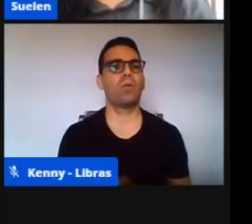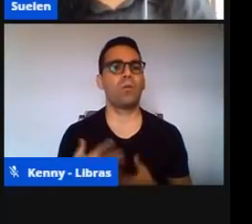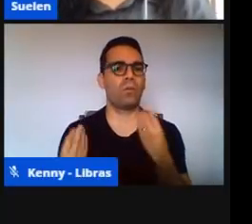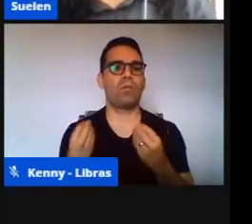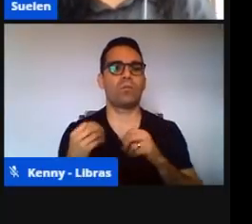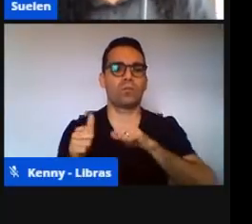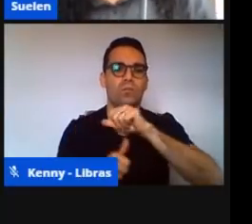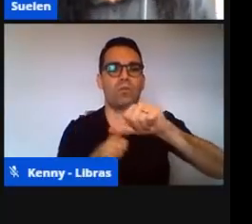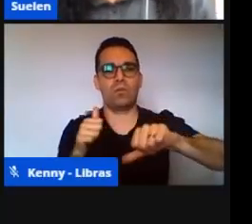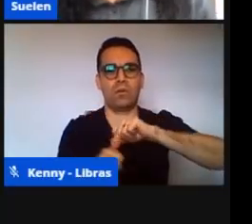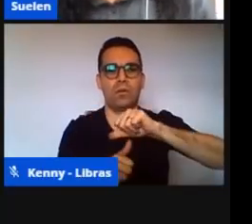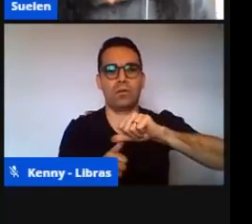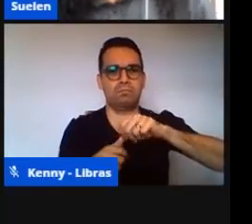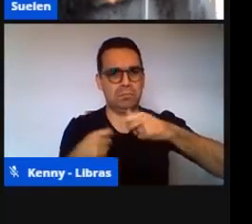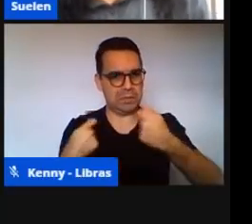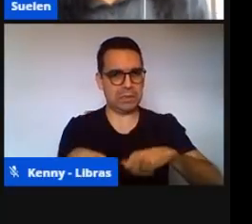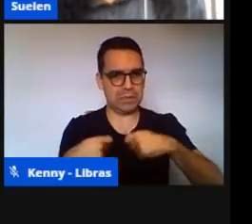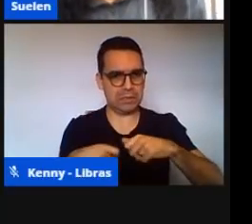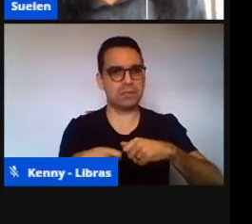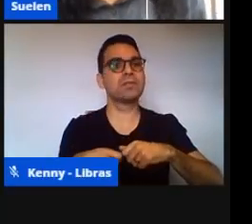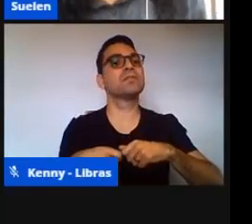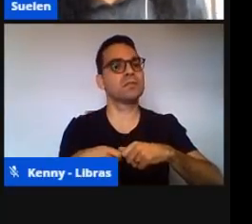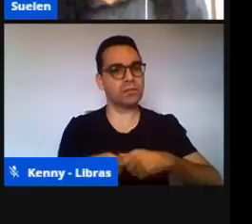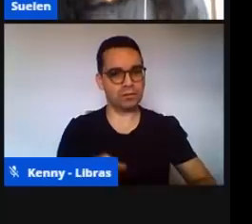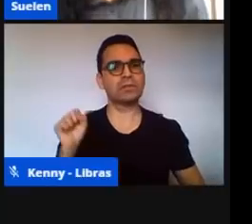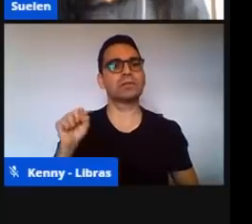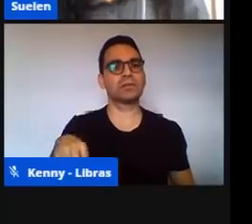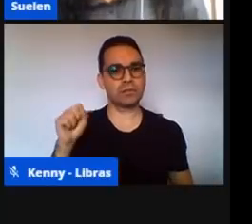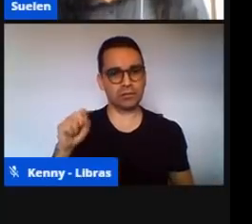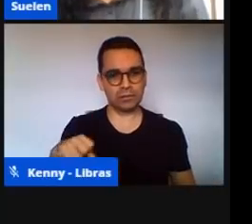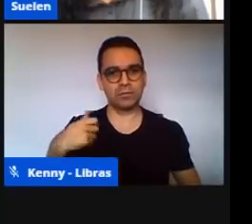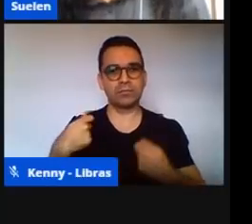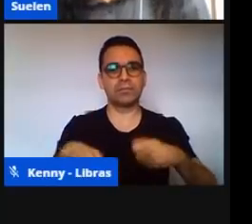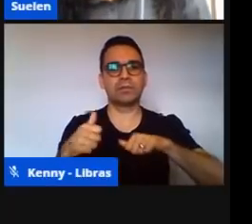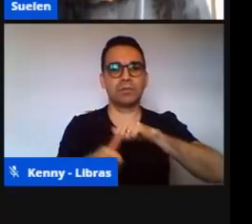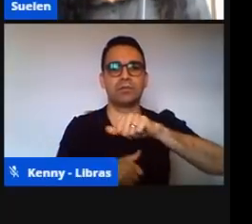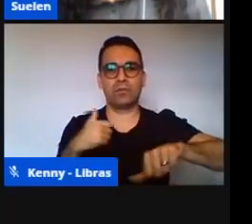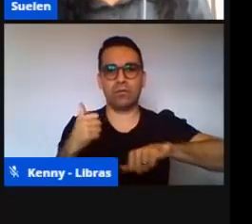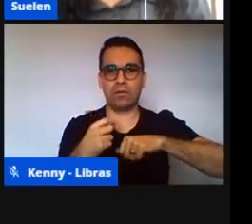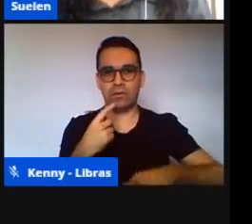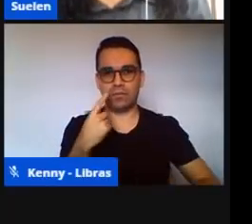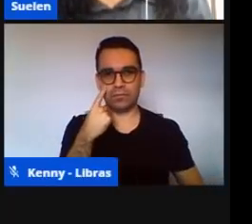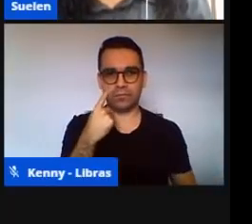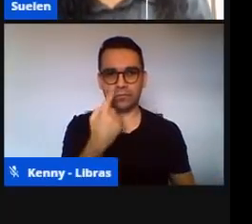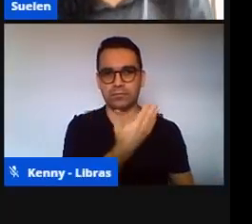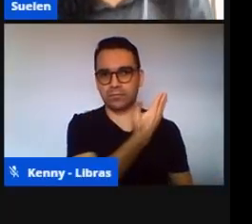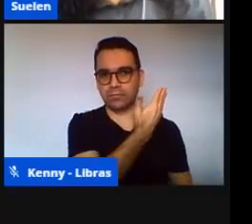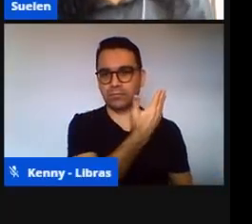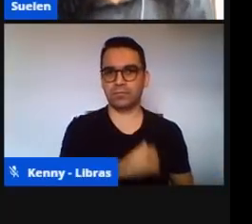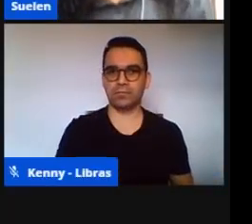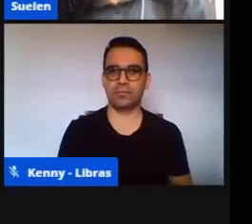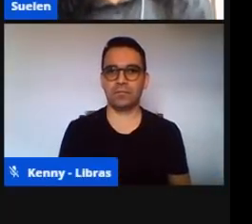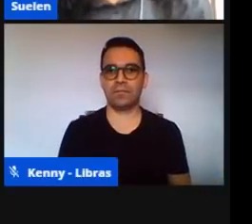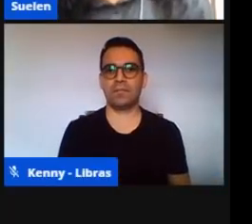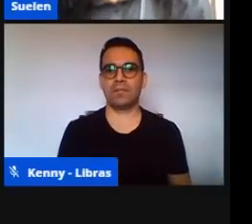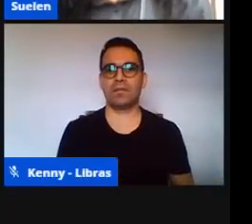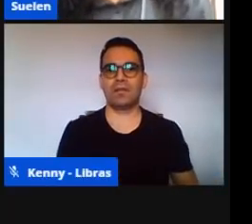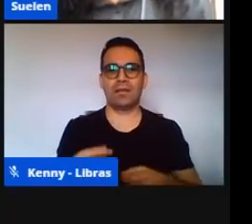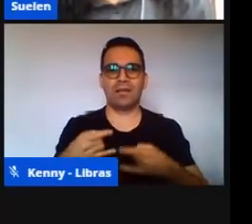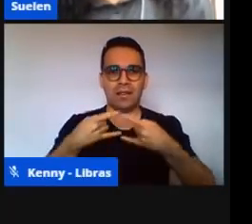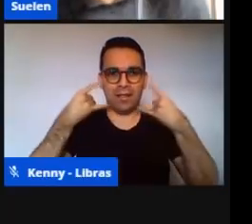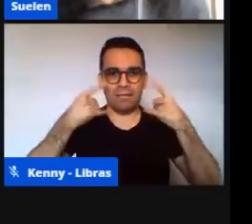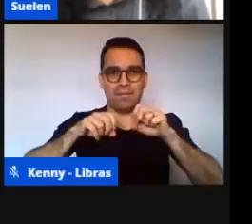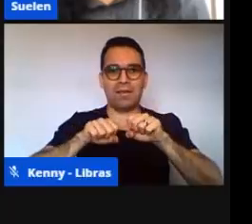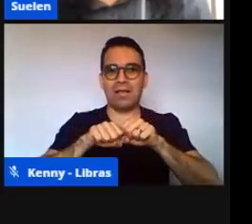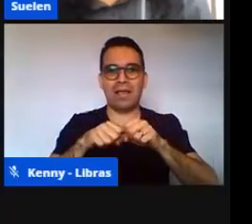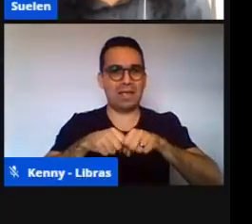danificada. Se estiver úmida ou molhada, com sujeira aparente ou a cada 2